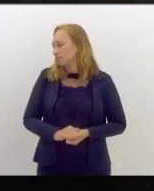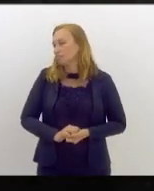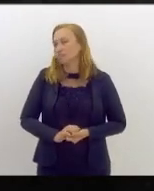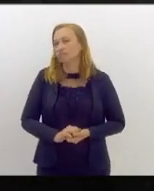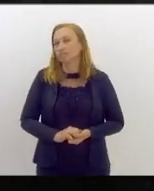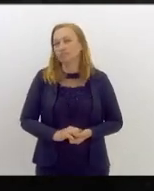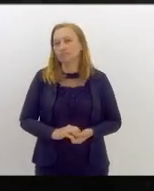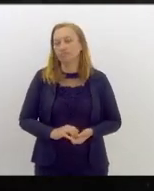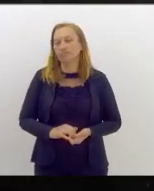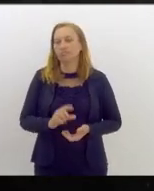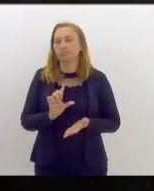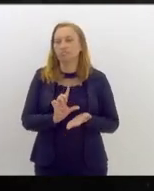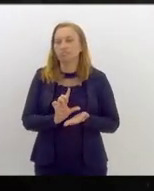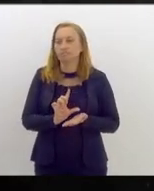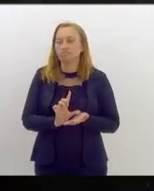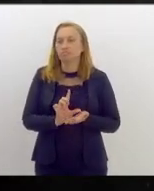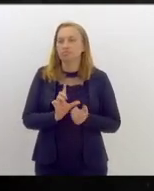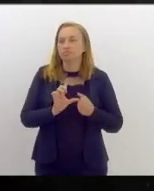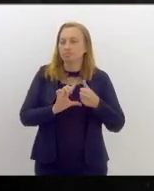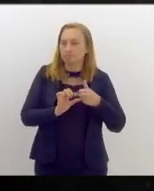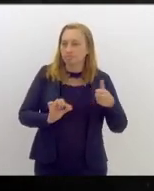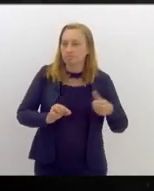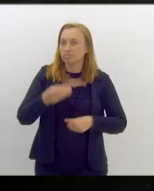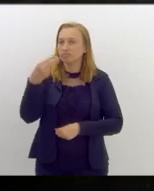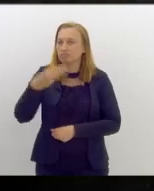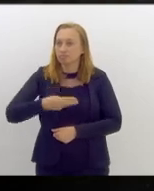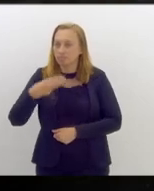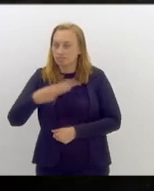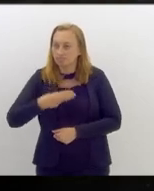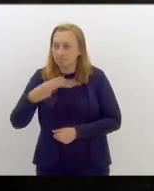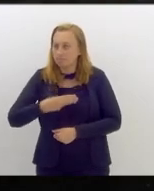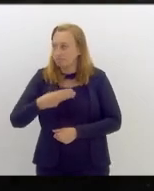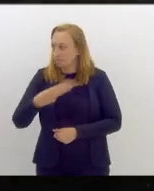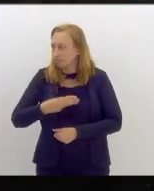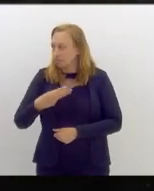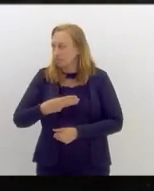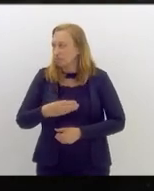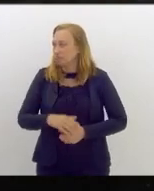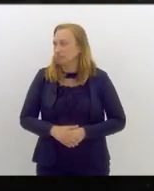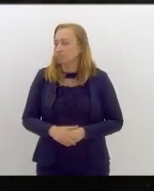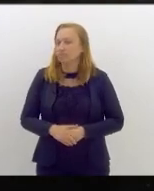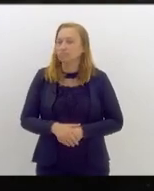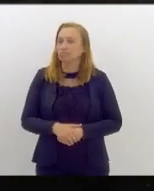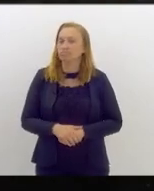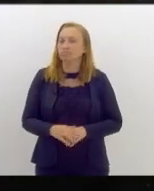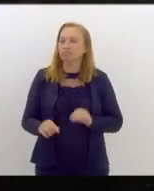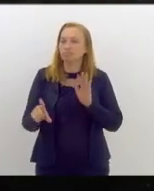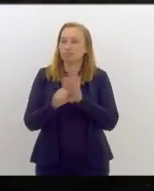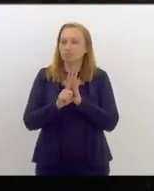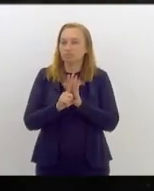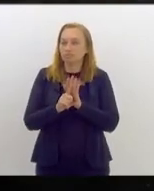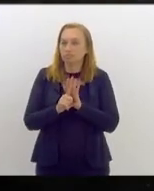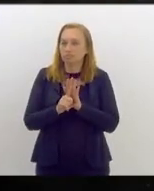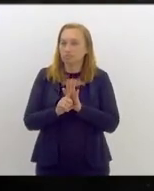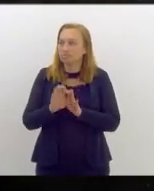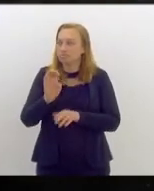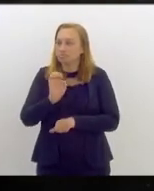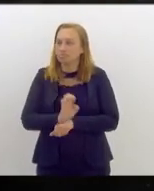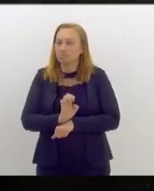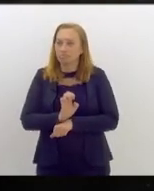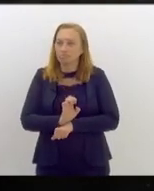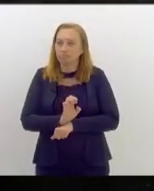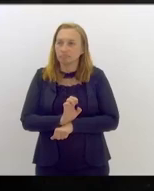o artigo 3º o artigo 3º da Lei Estadual